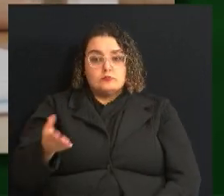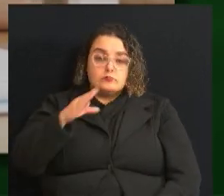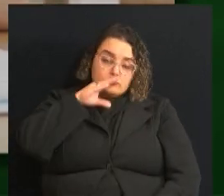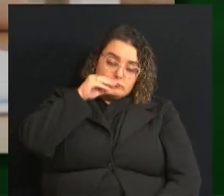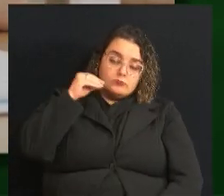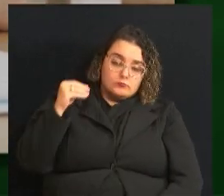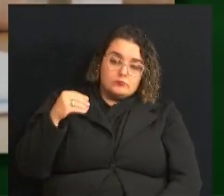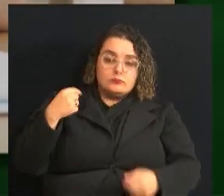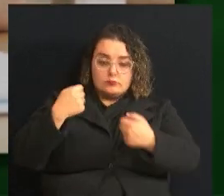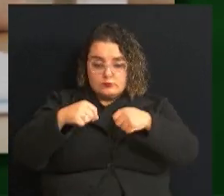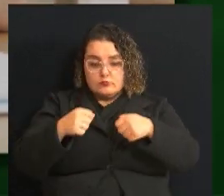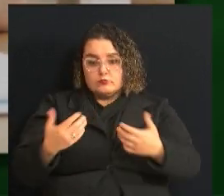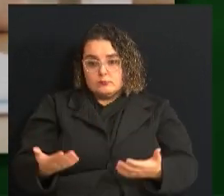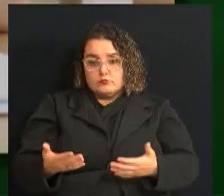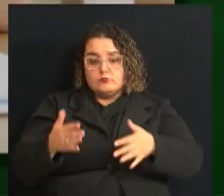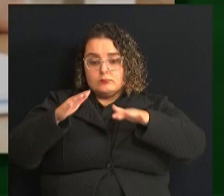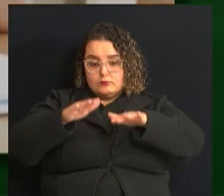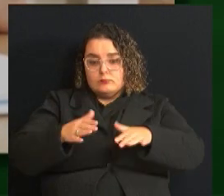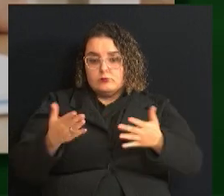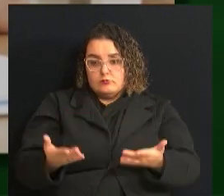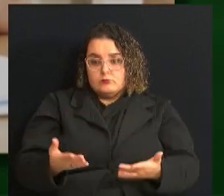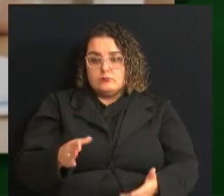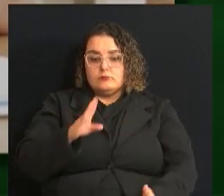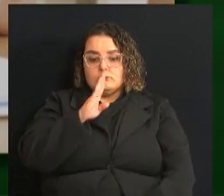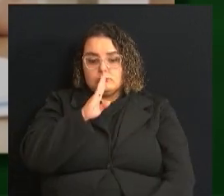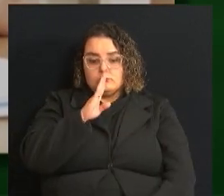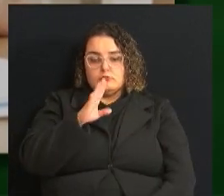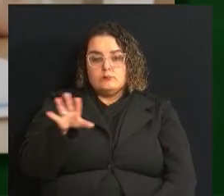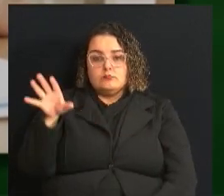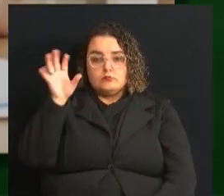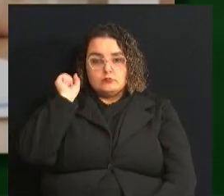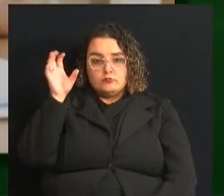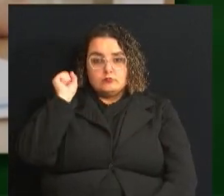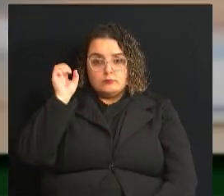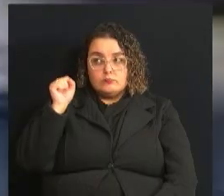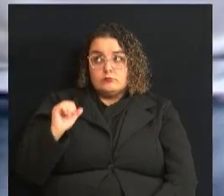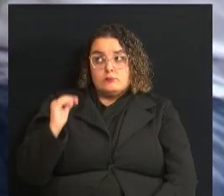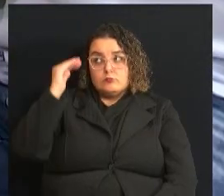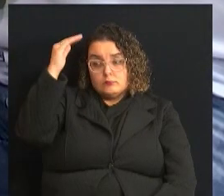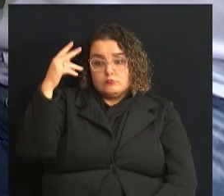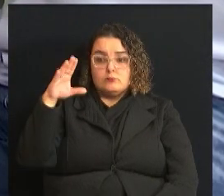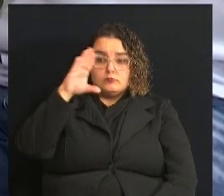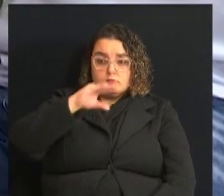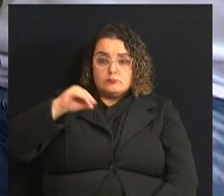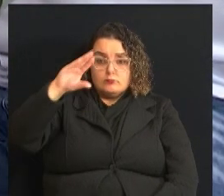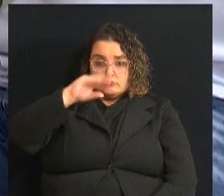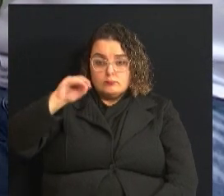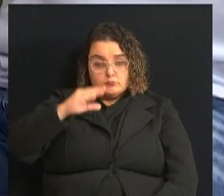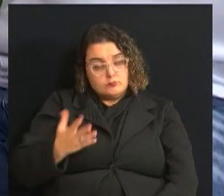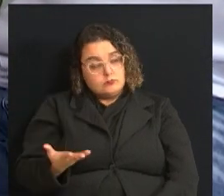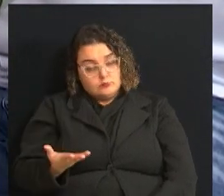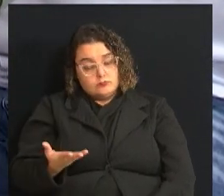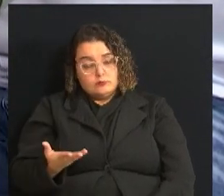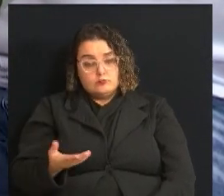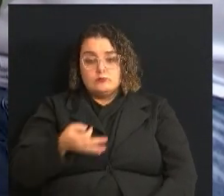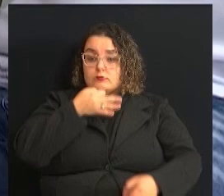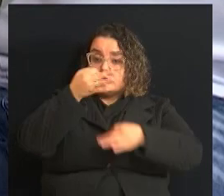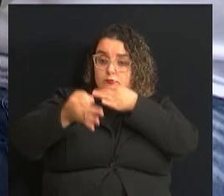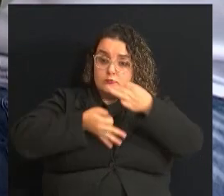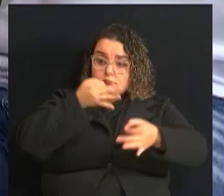precisam permanecer ali quietos, ouvindo esse adulto falar. Então, essas críticas, né? A necessidade